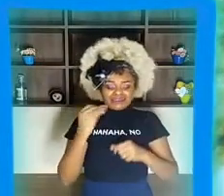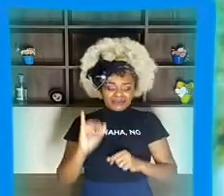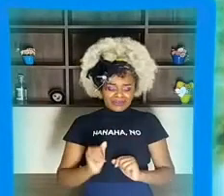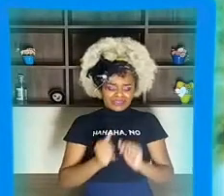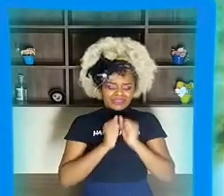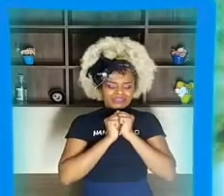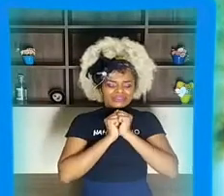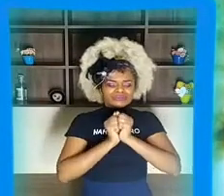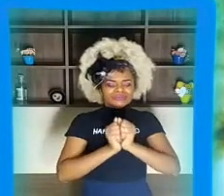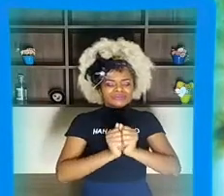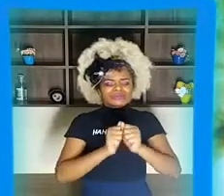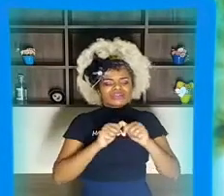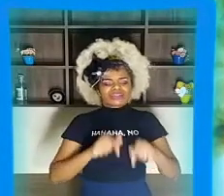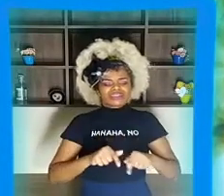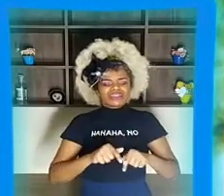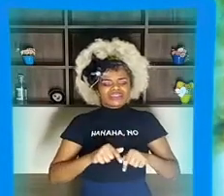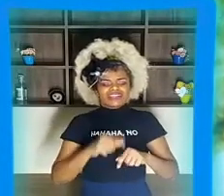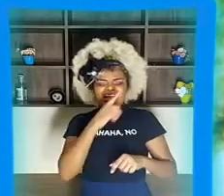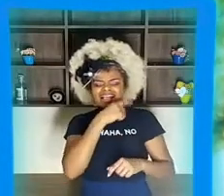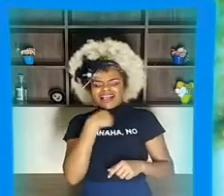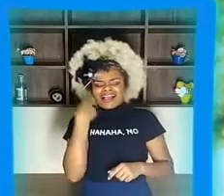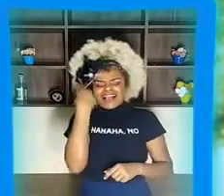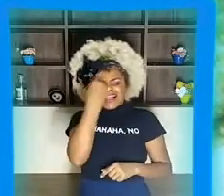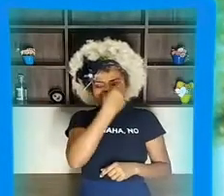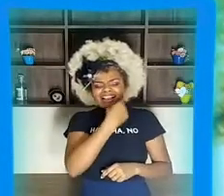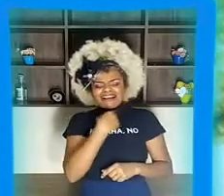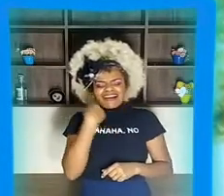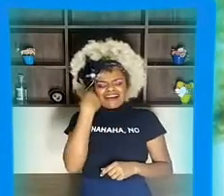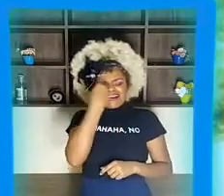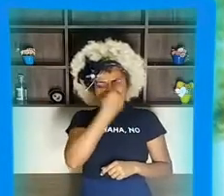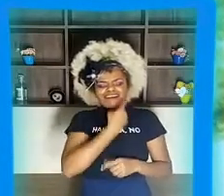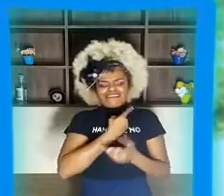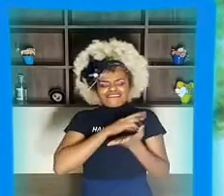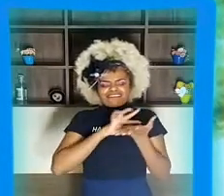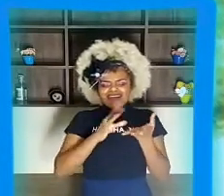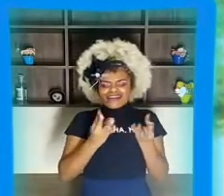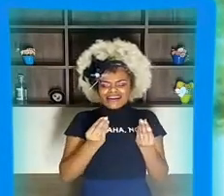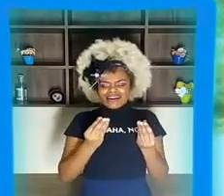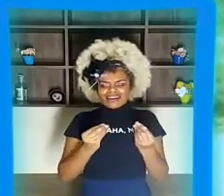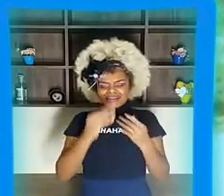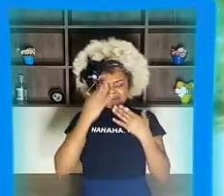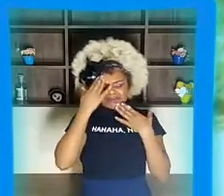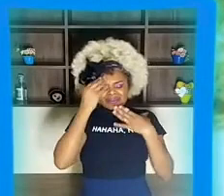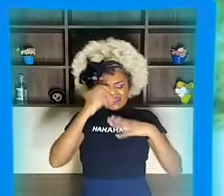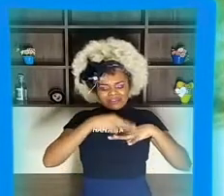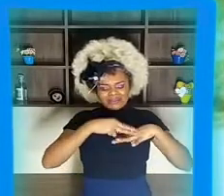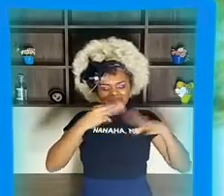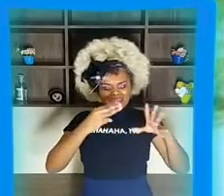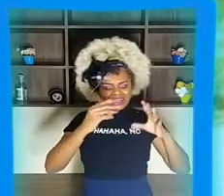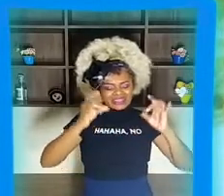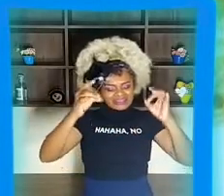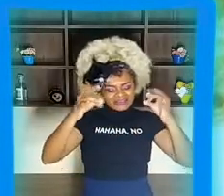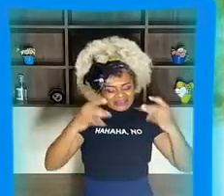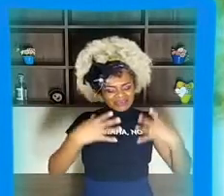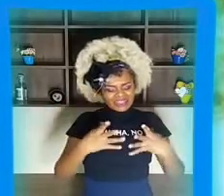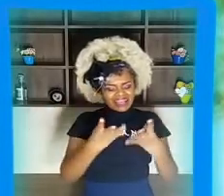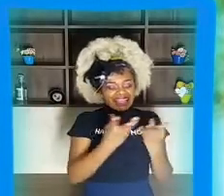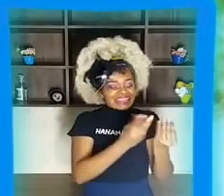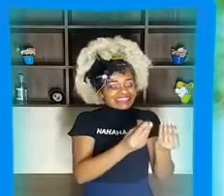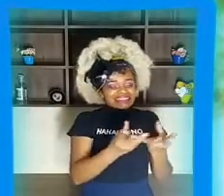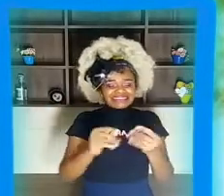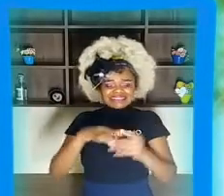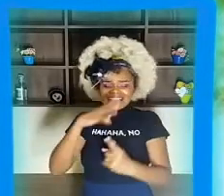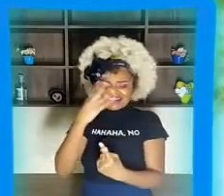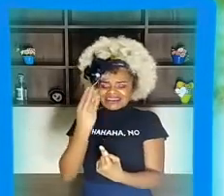aqui durante tantas horas. Obrigado, Mestre, pela disponibilidade de tantos